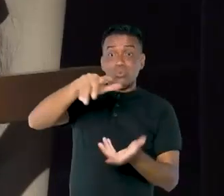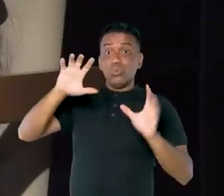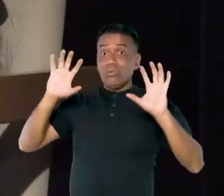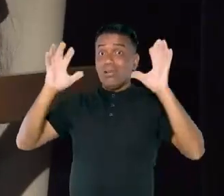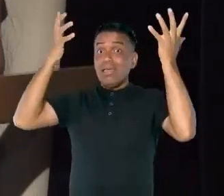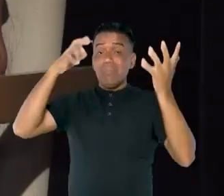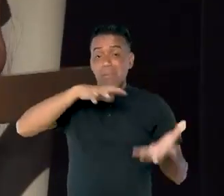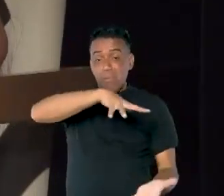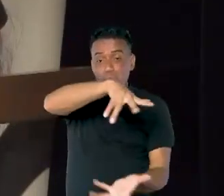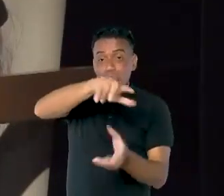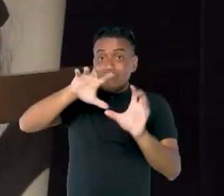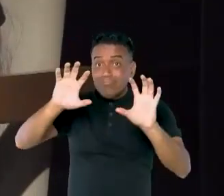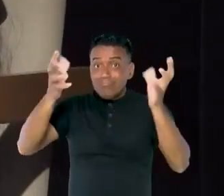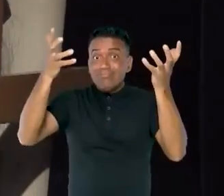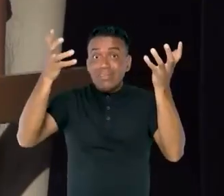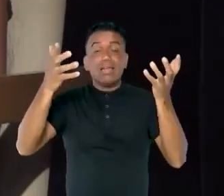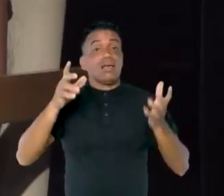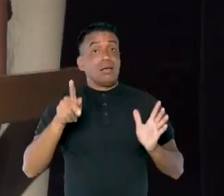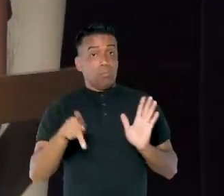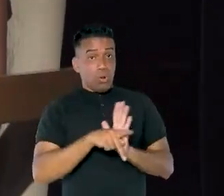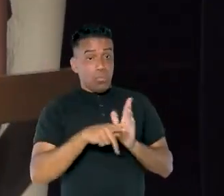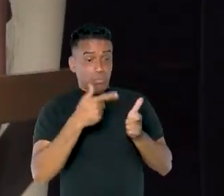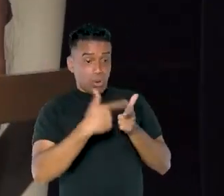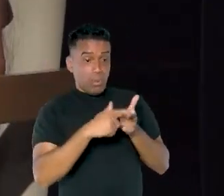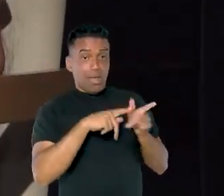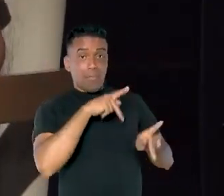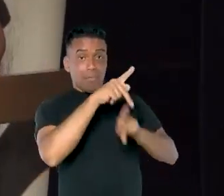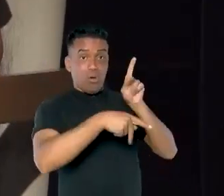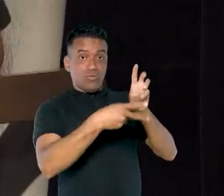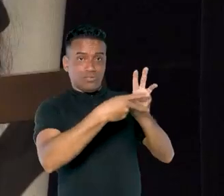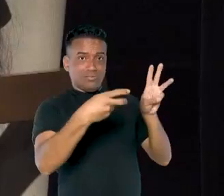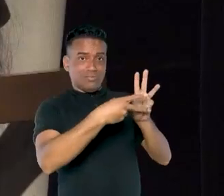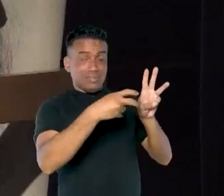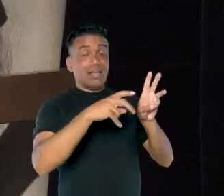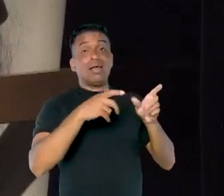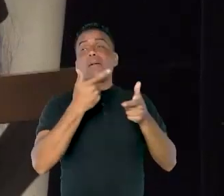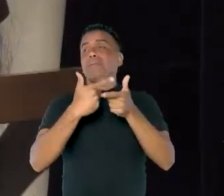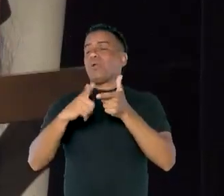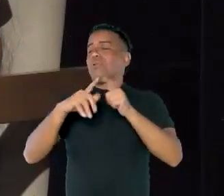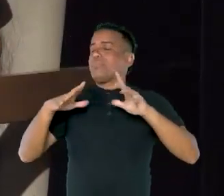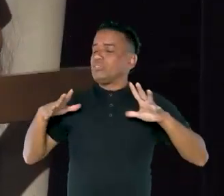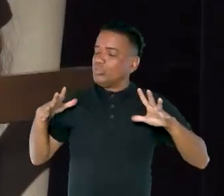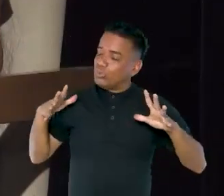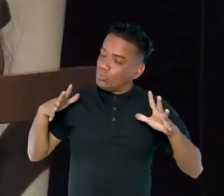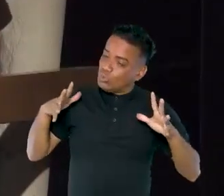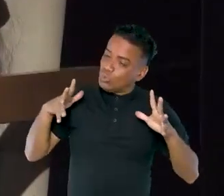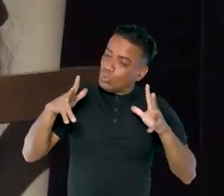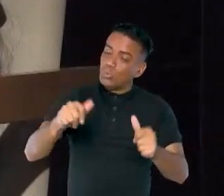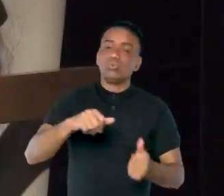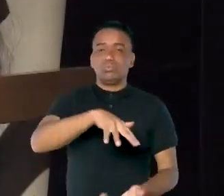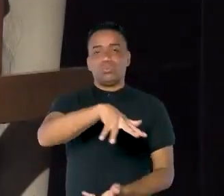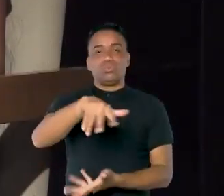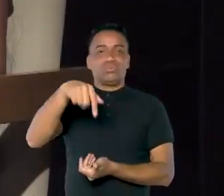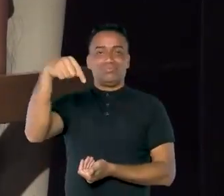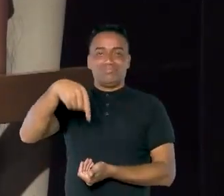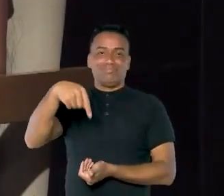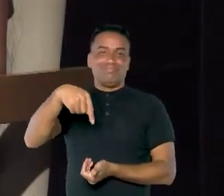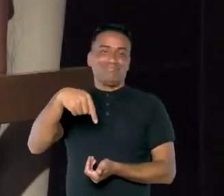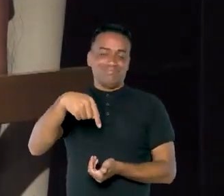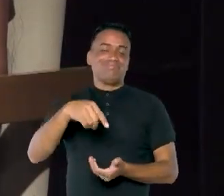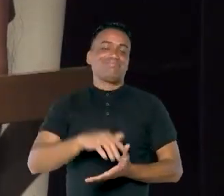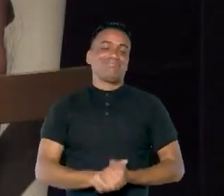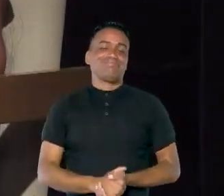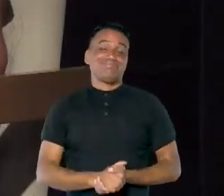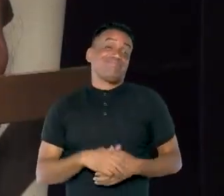climática hoje ele não é um problema só dos povos originários, ele é um problema de todo quem habita esse planeta.